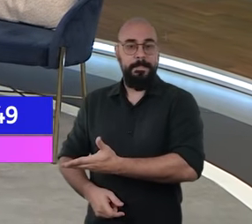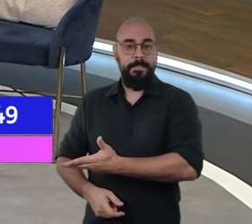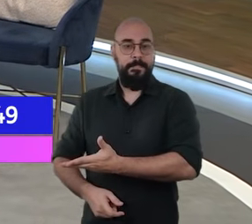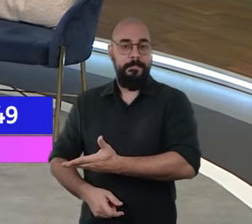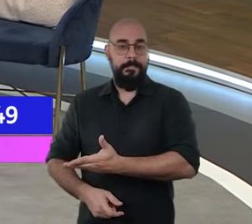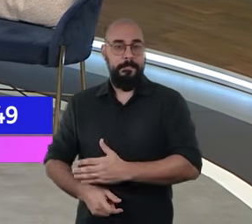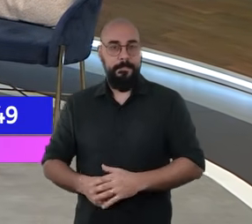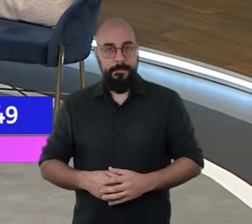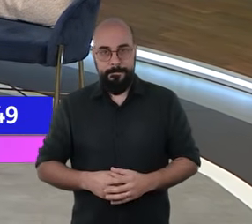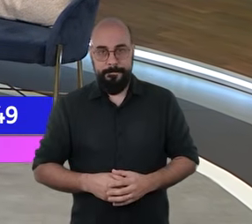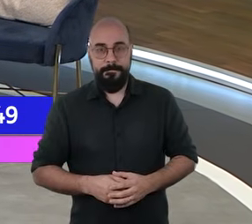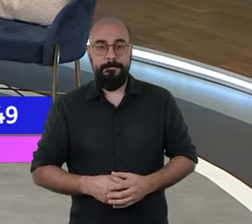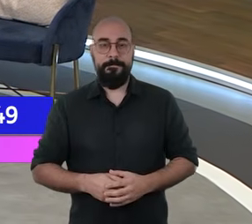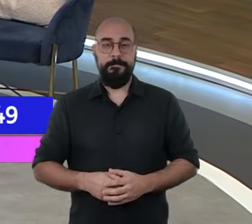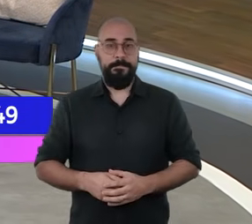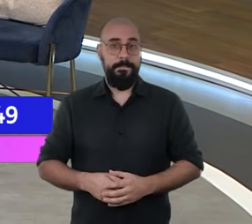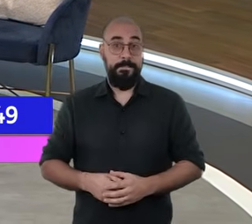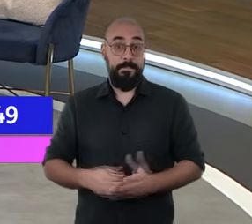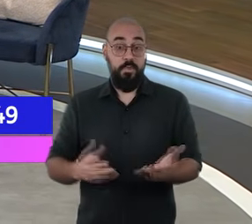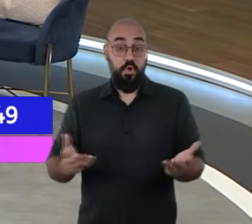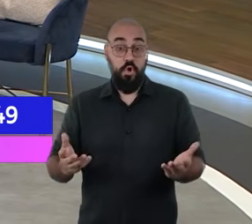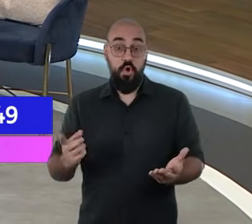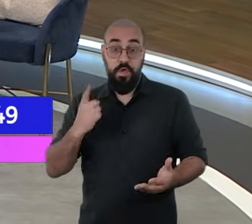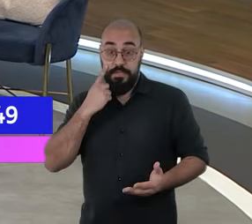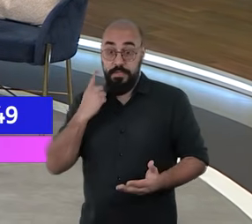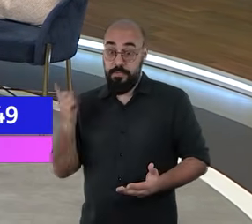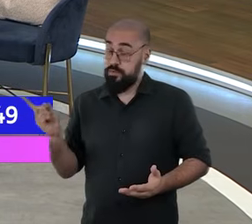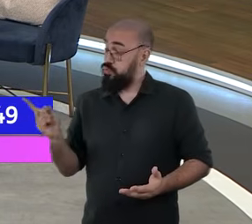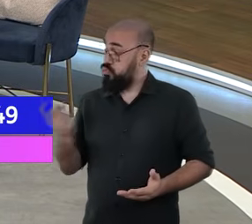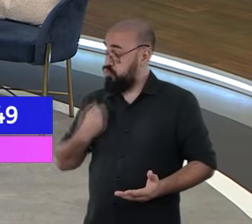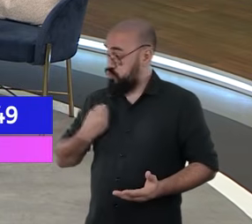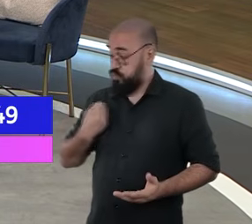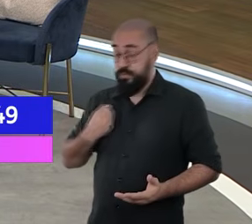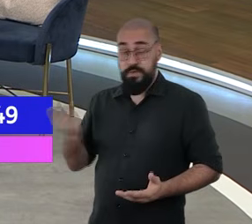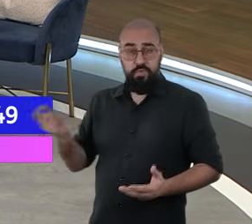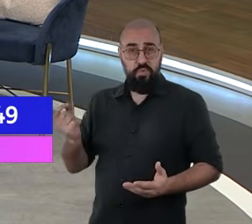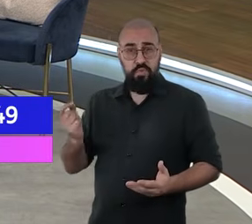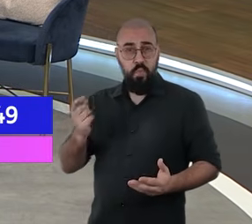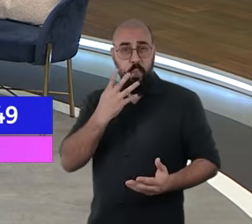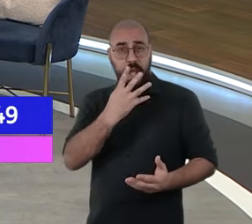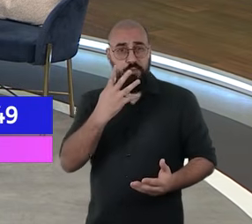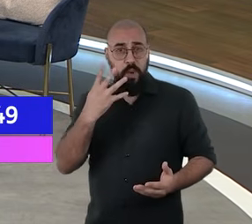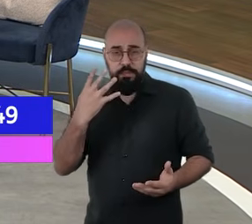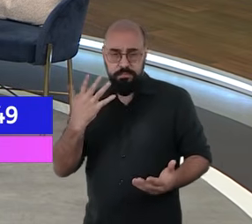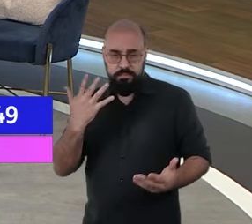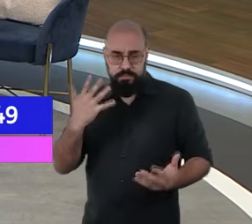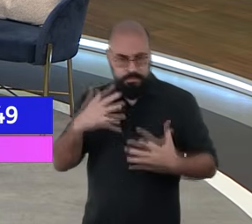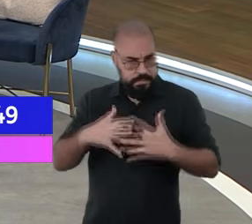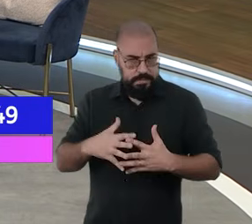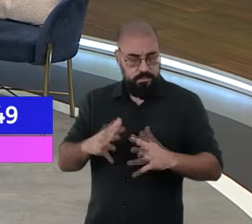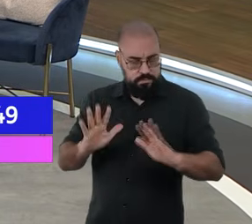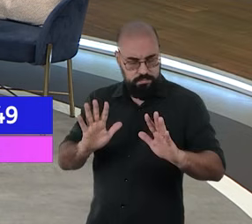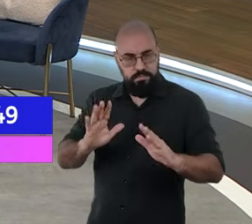98244 4449. Vou repetir, tá? Porque tem um monte de 4 aí no meio, ó. 12